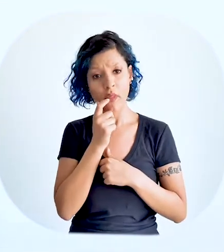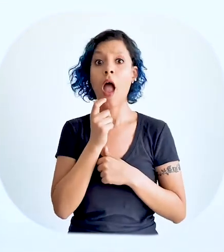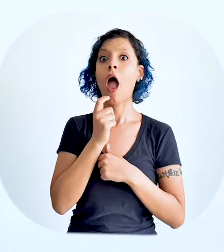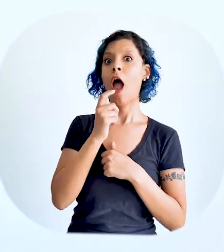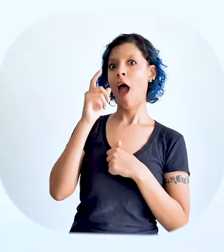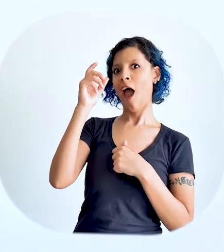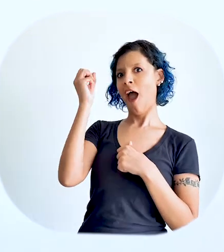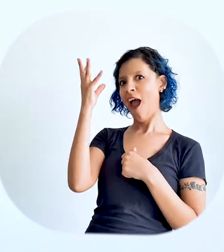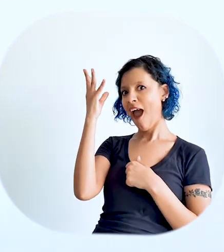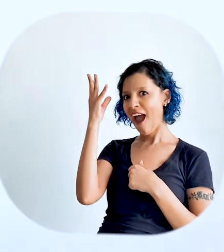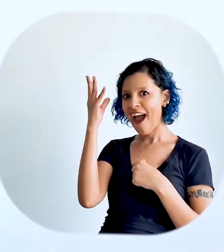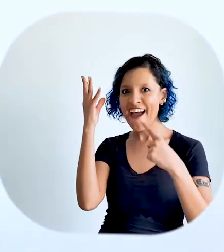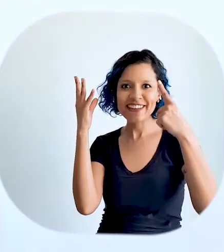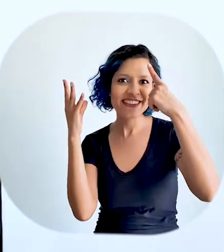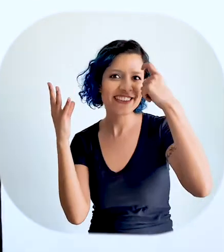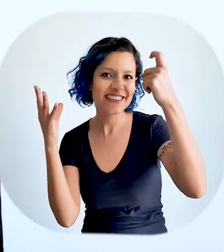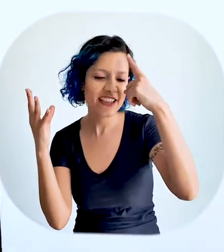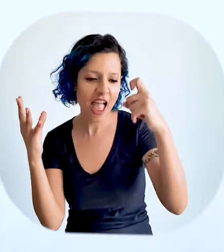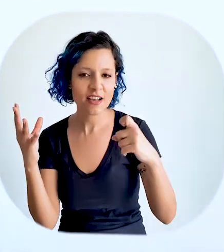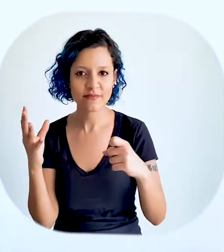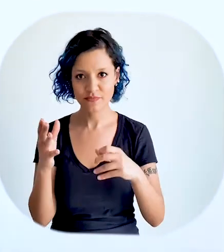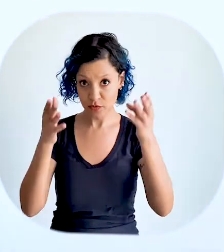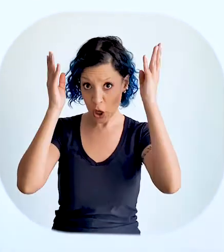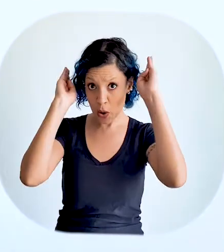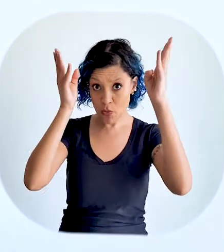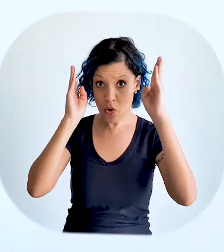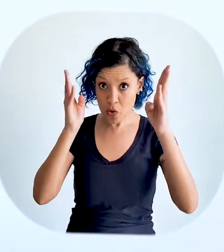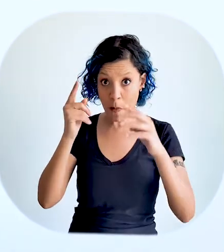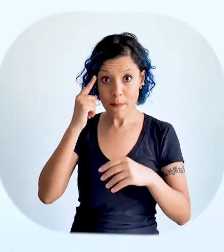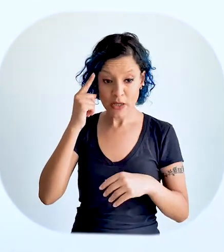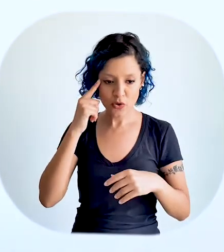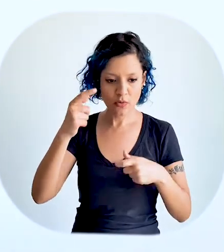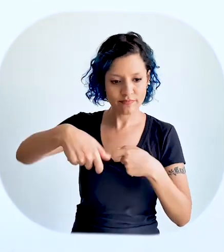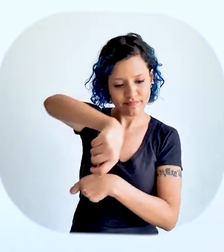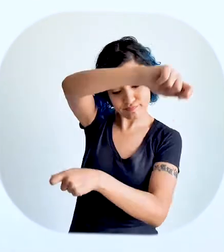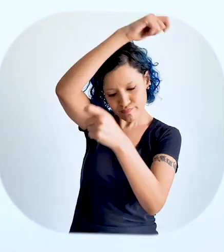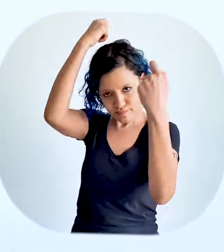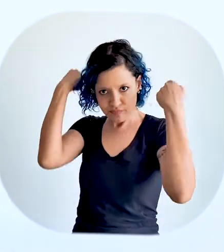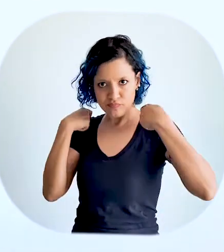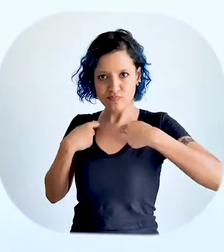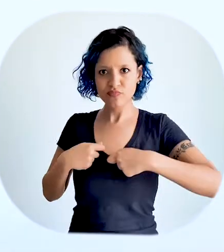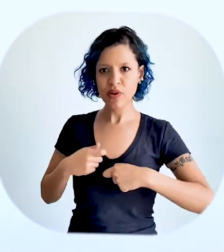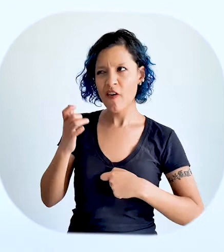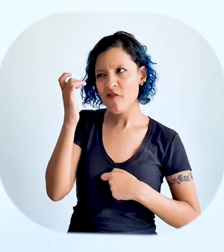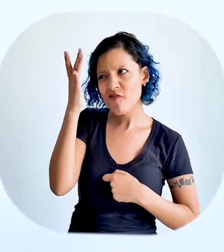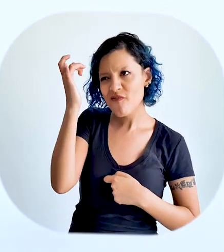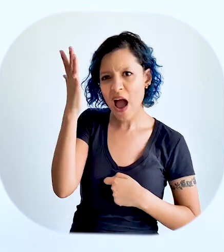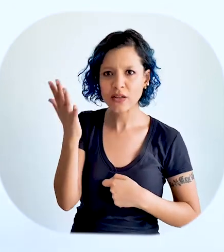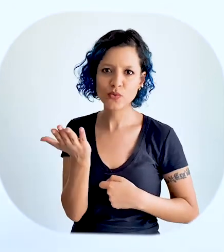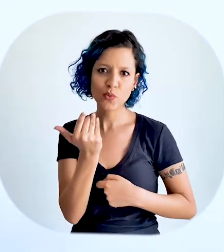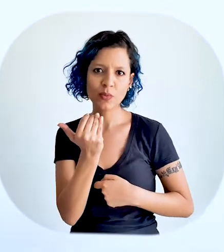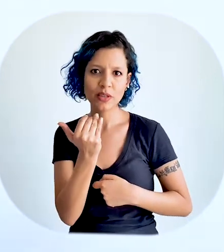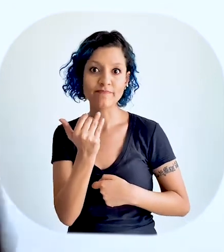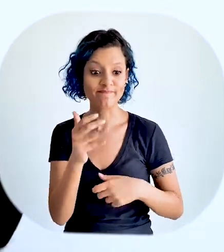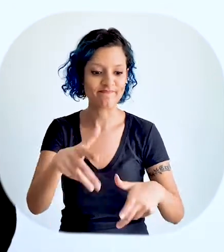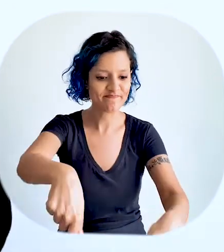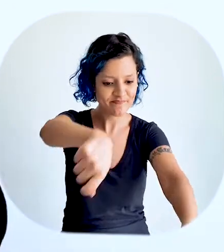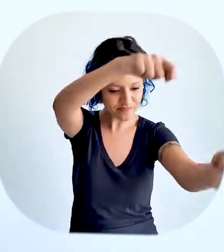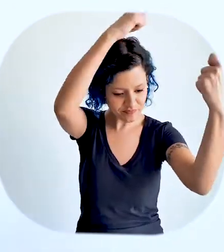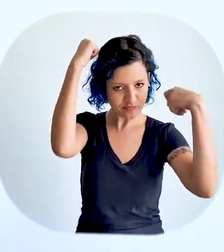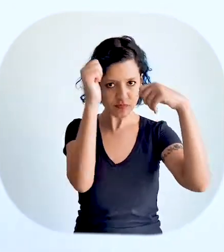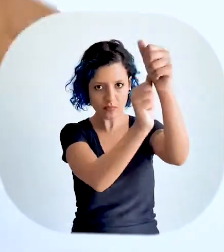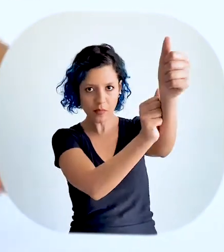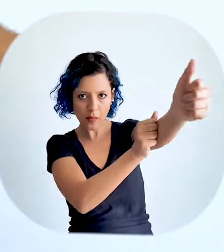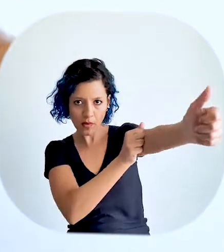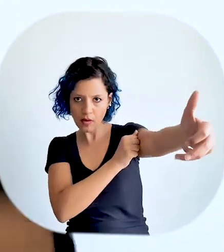Com essa pele eu consigo comida fácil em qualquer lugar. E vestiu a pele de leão. Vestiu o